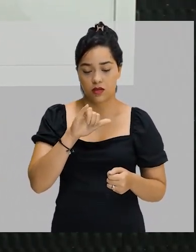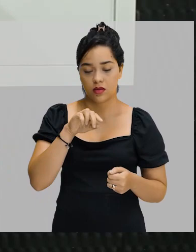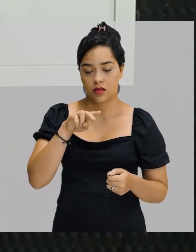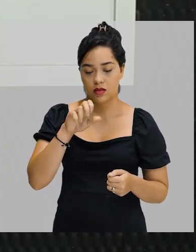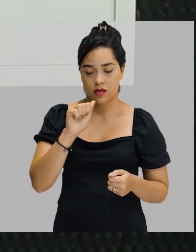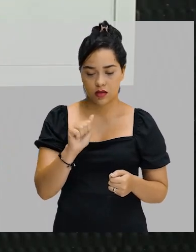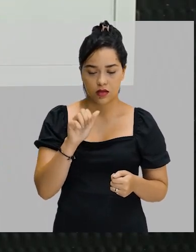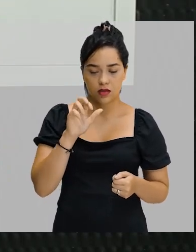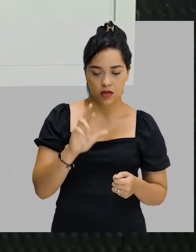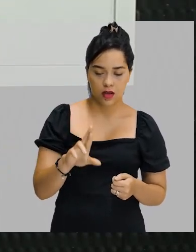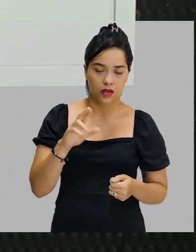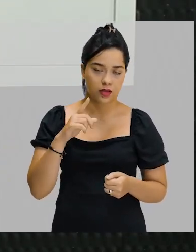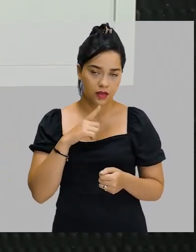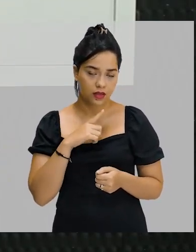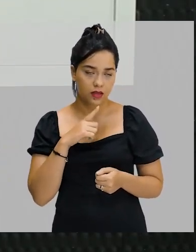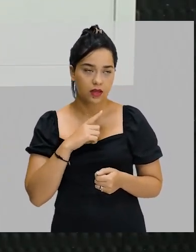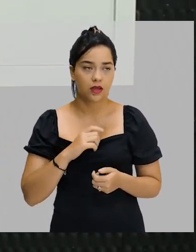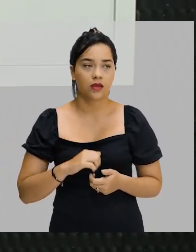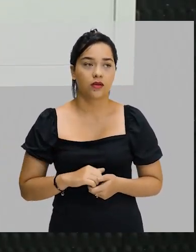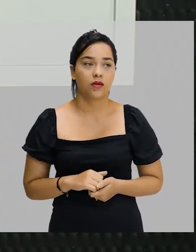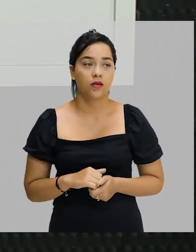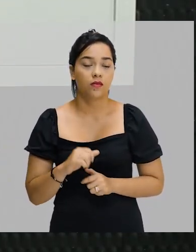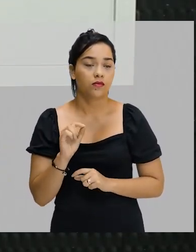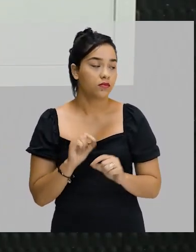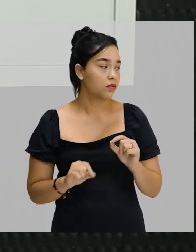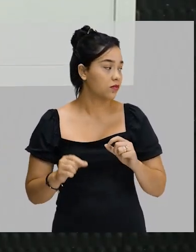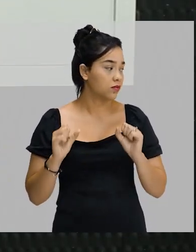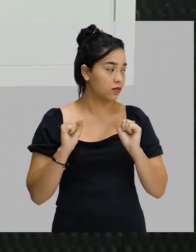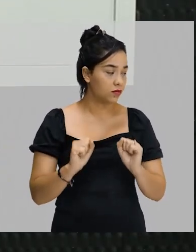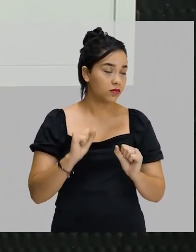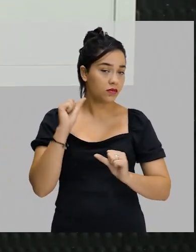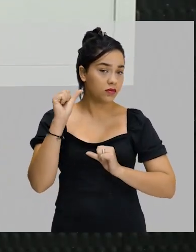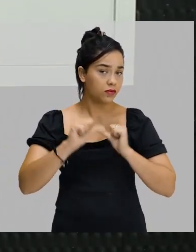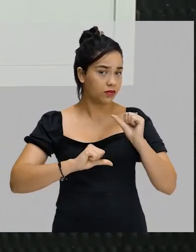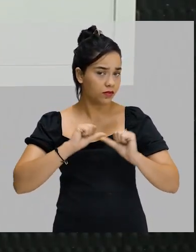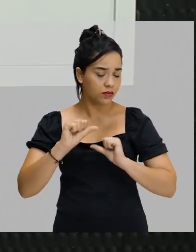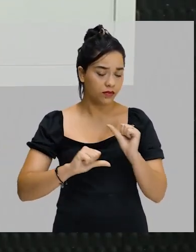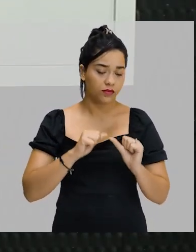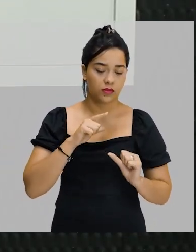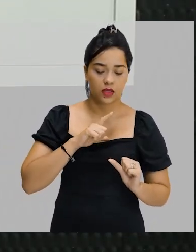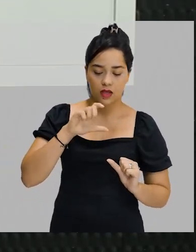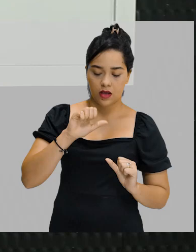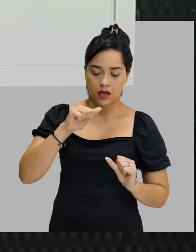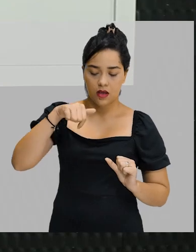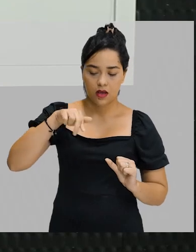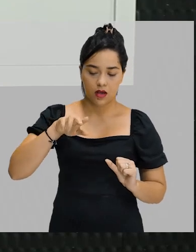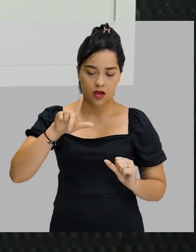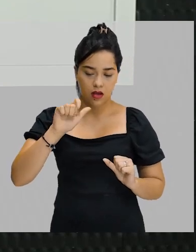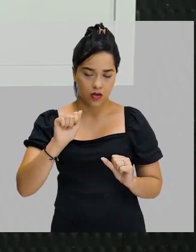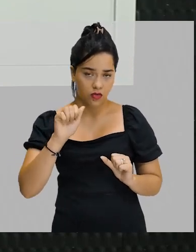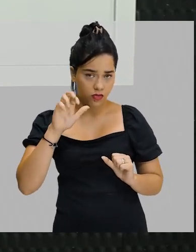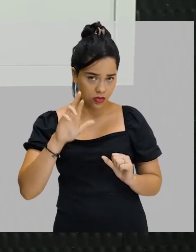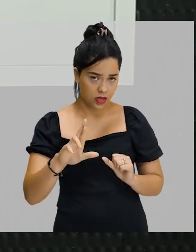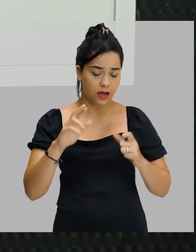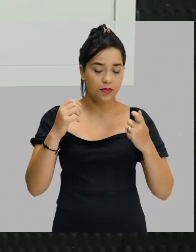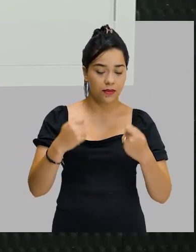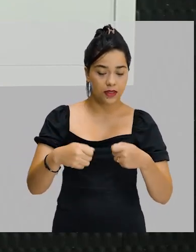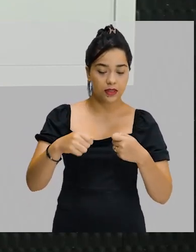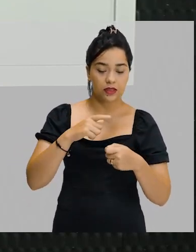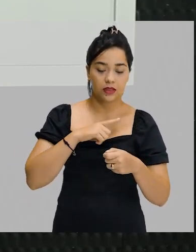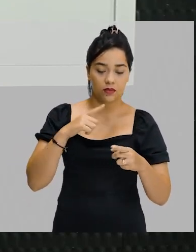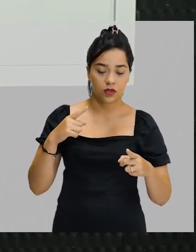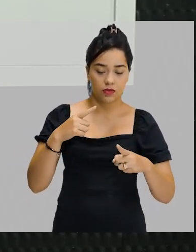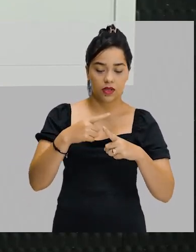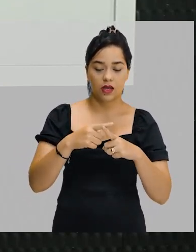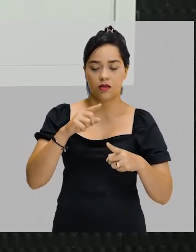toda grandeza linear, desculpa, ela para ser transformada em uma grandeza angular, ela precisa ser multiplicada